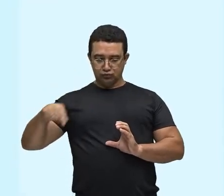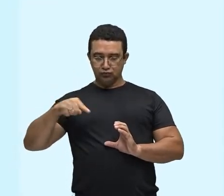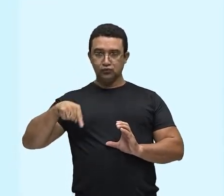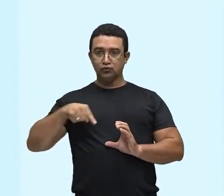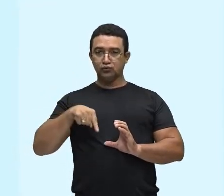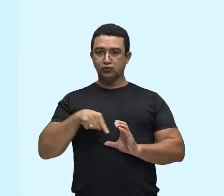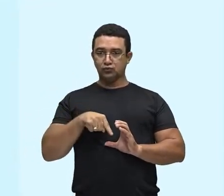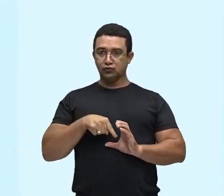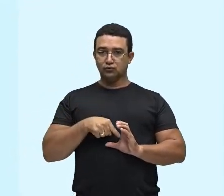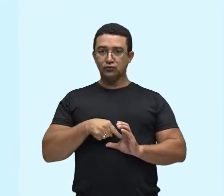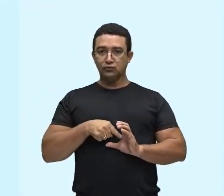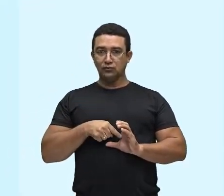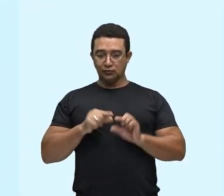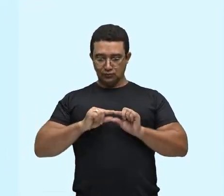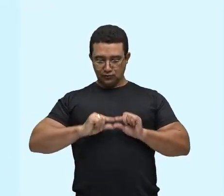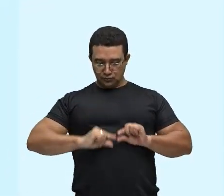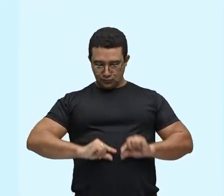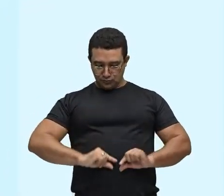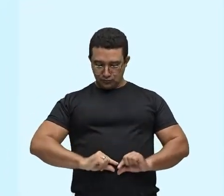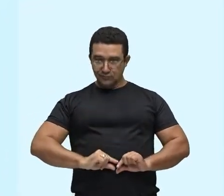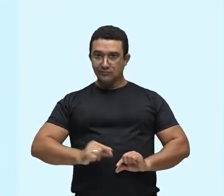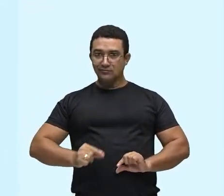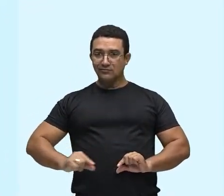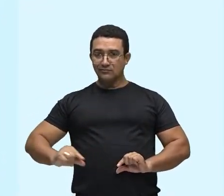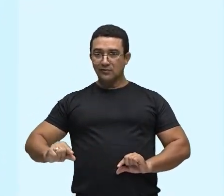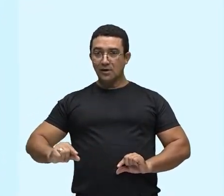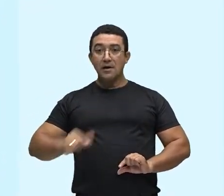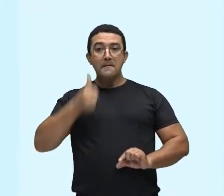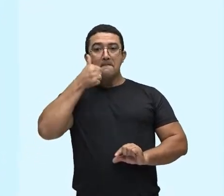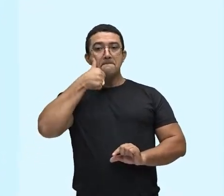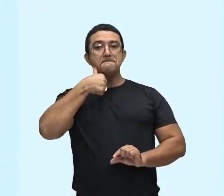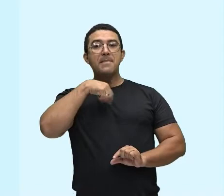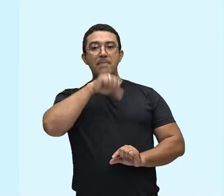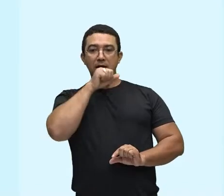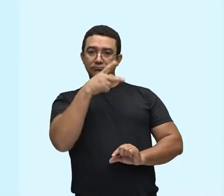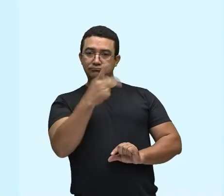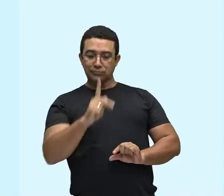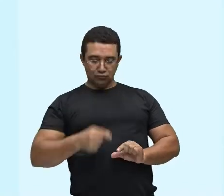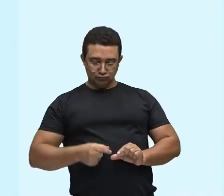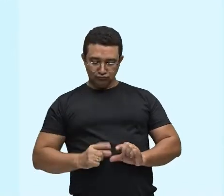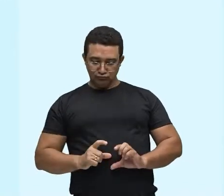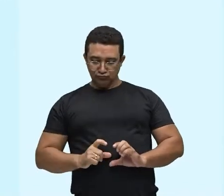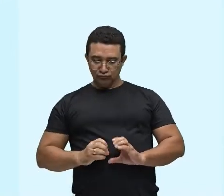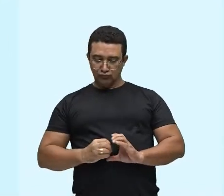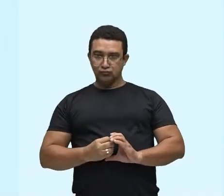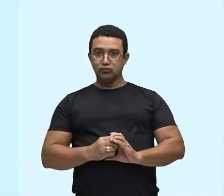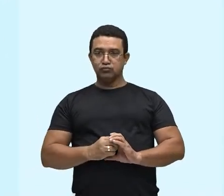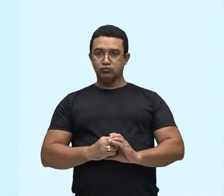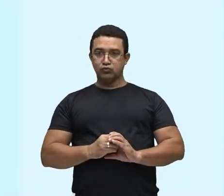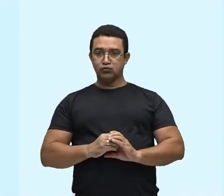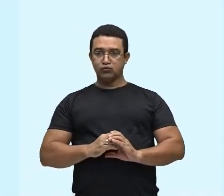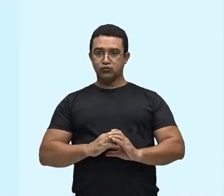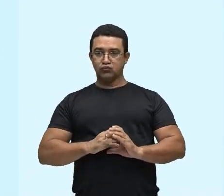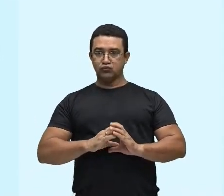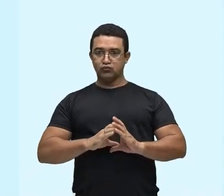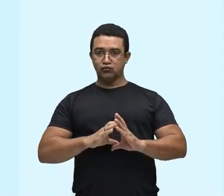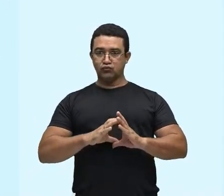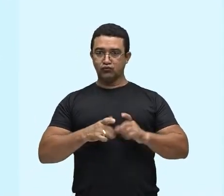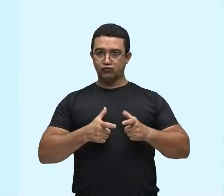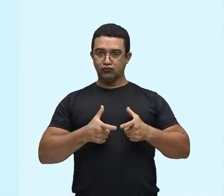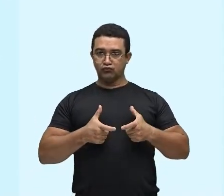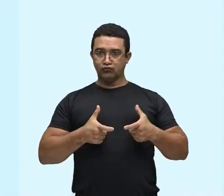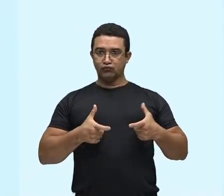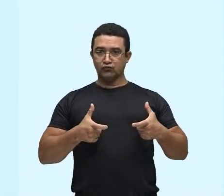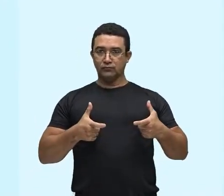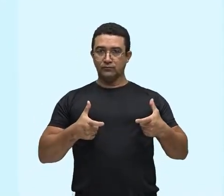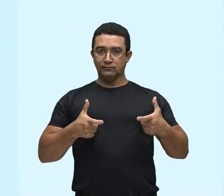cordão umbilical. Alimentado pela mãe, o embrião cresce e se transforma em feto. O feto conclui